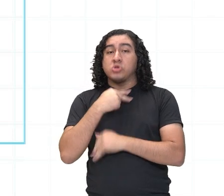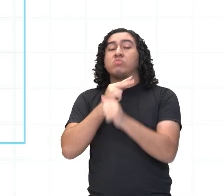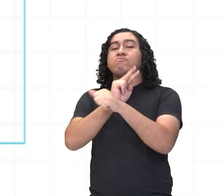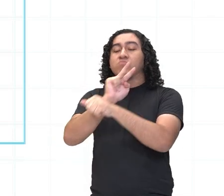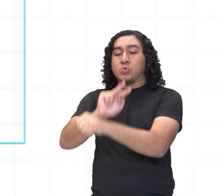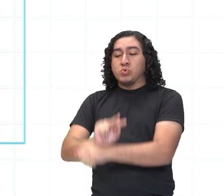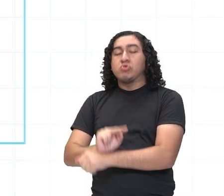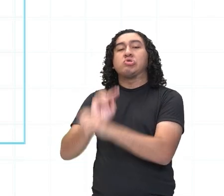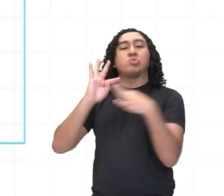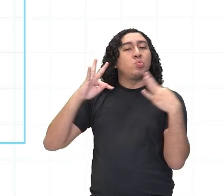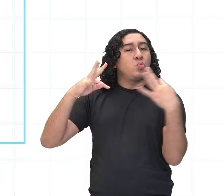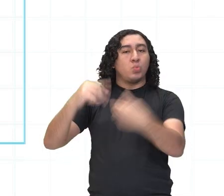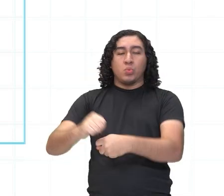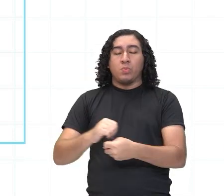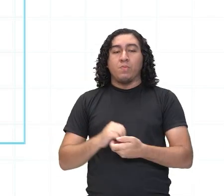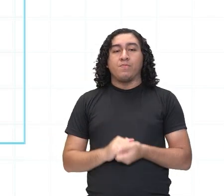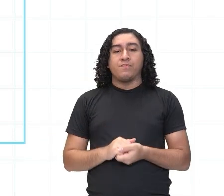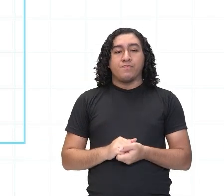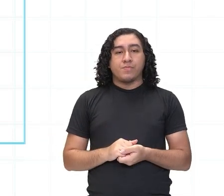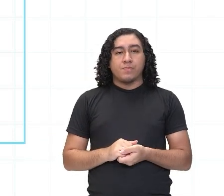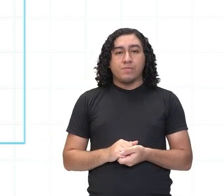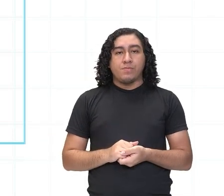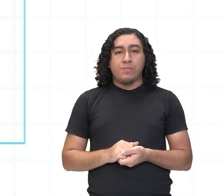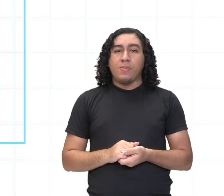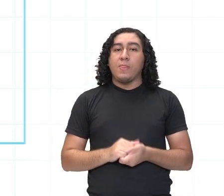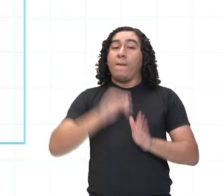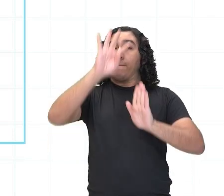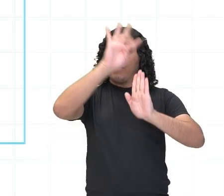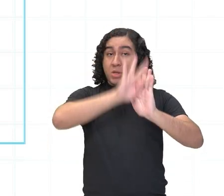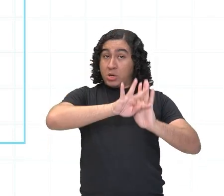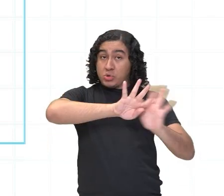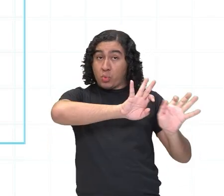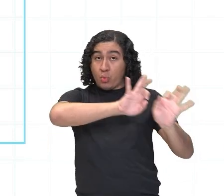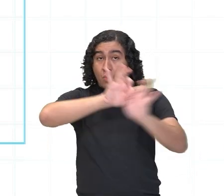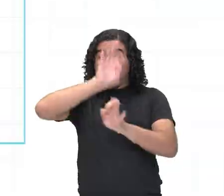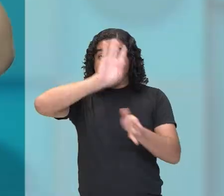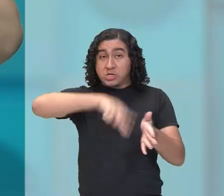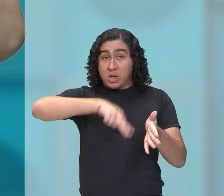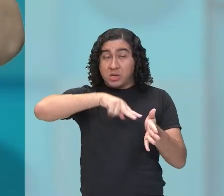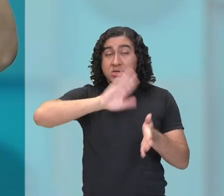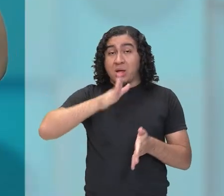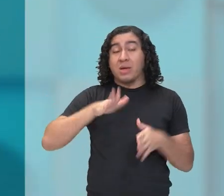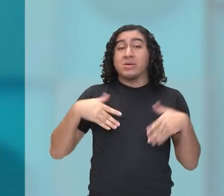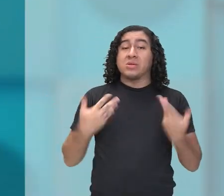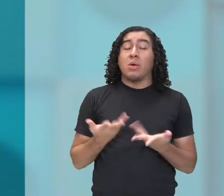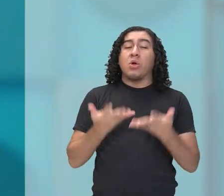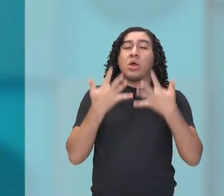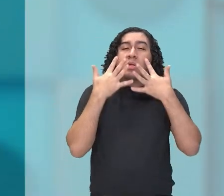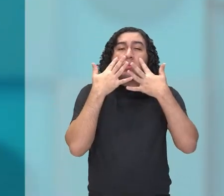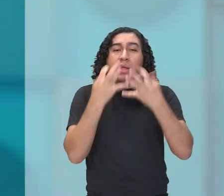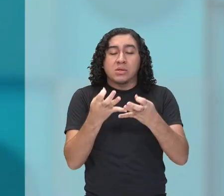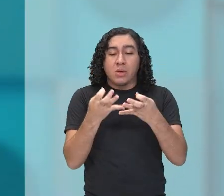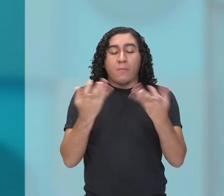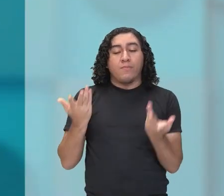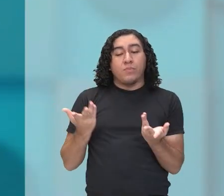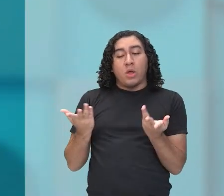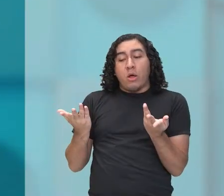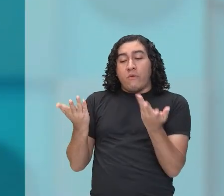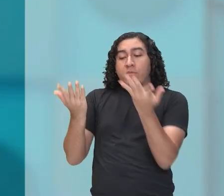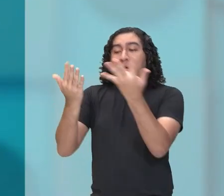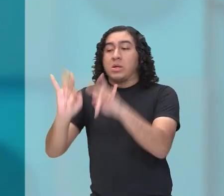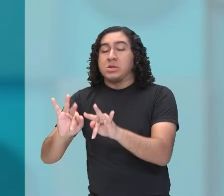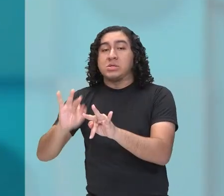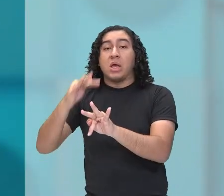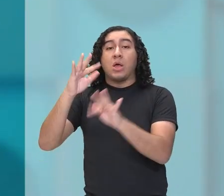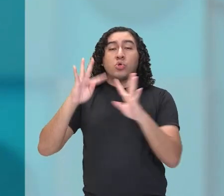integral. Então notem que o articulista deste texto faz o quê? Ele encerra a